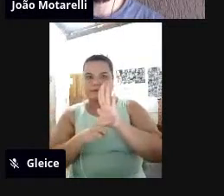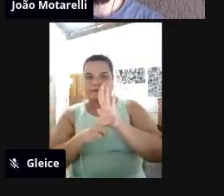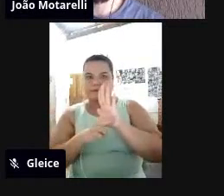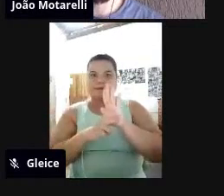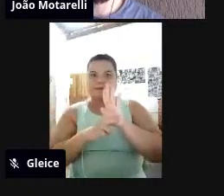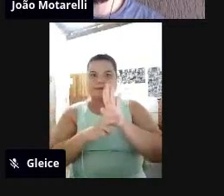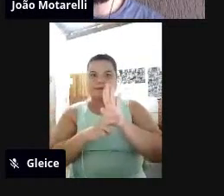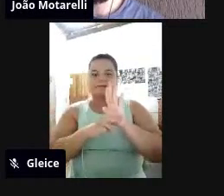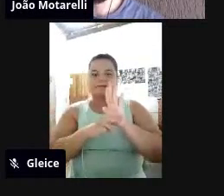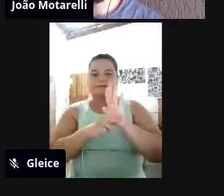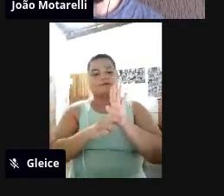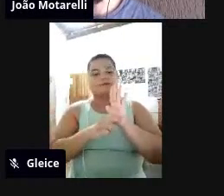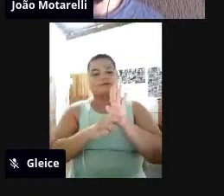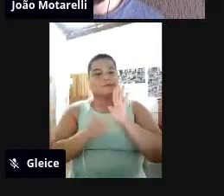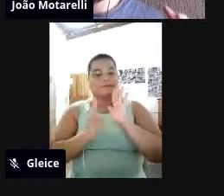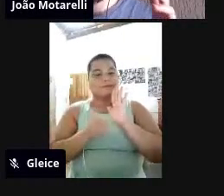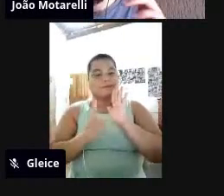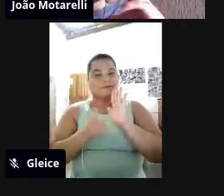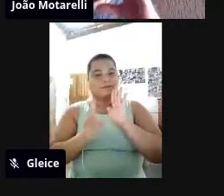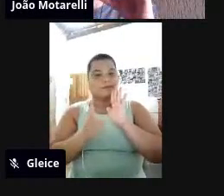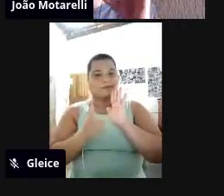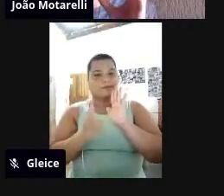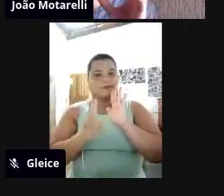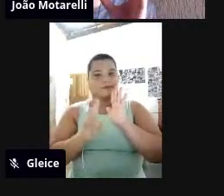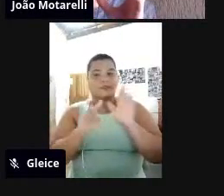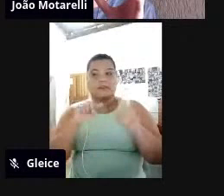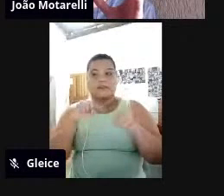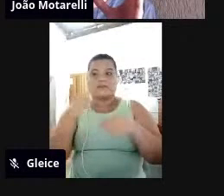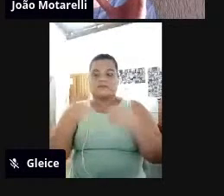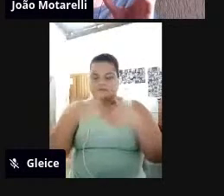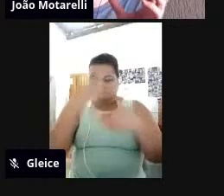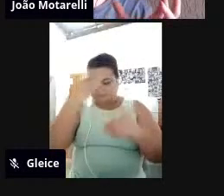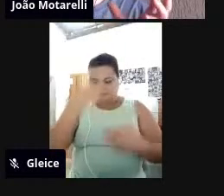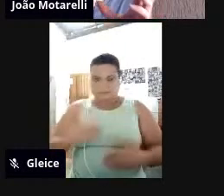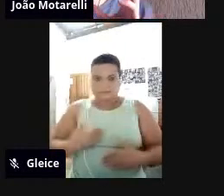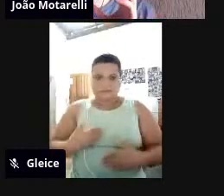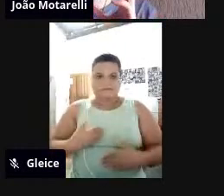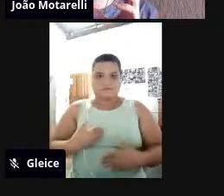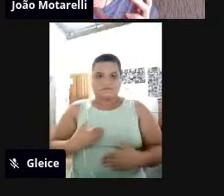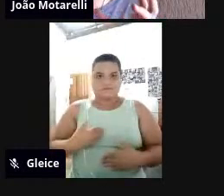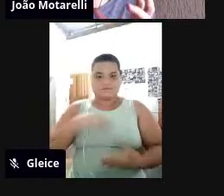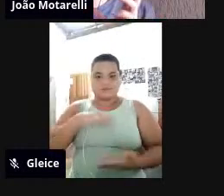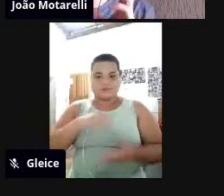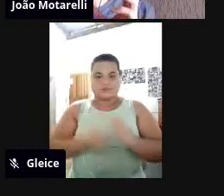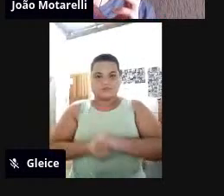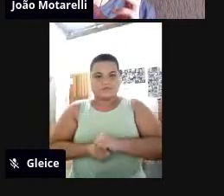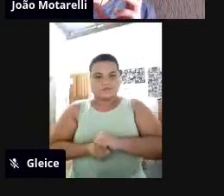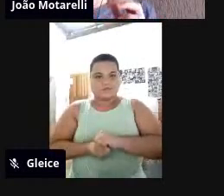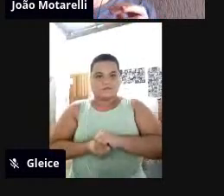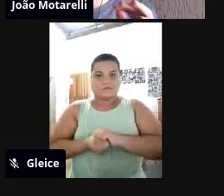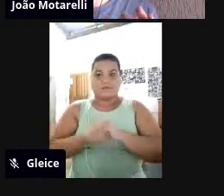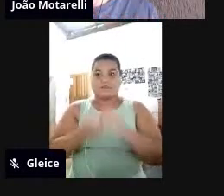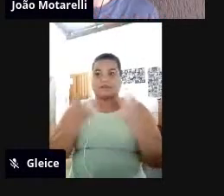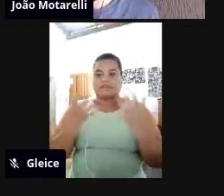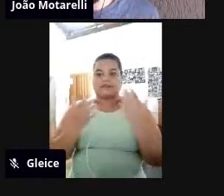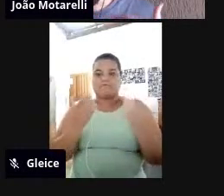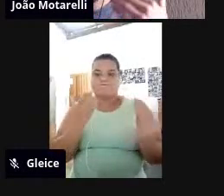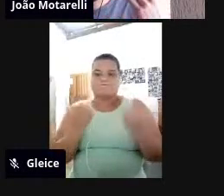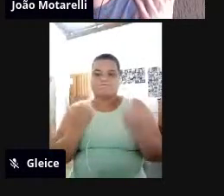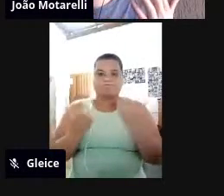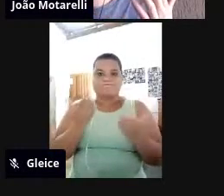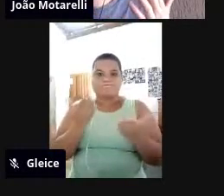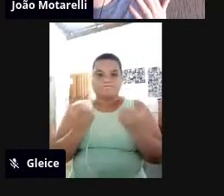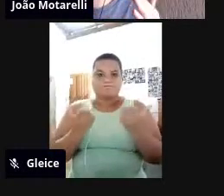o consumo calórico, o organismo entra em um mecanismo de homeostasia, ou seja, ele busca equilíbrio, então ele aumenta